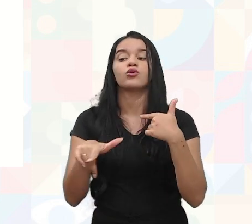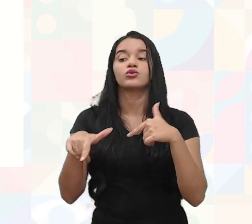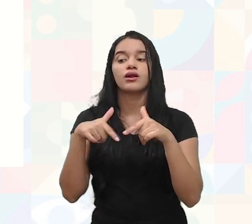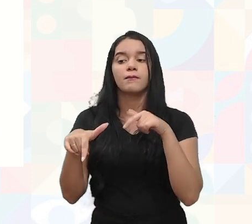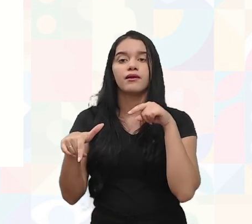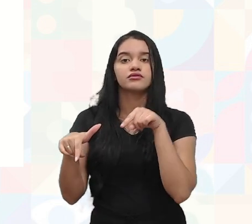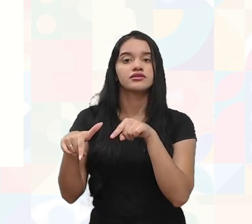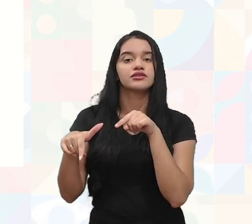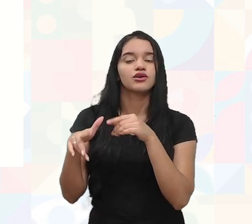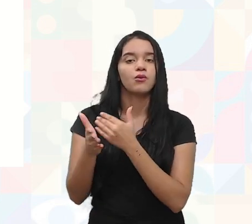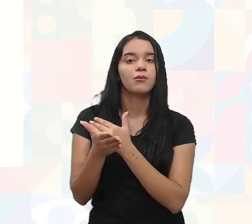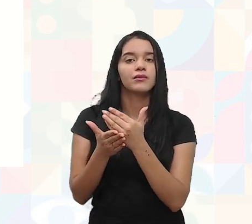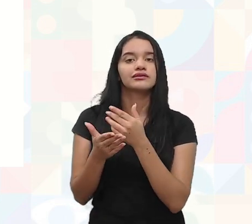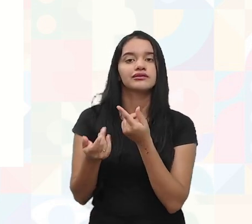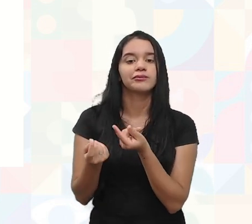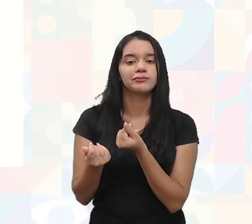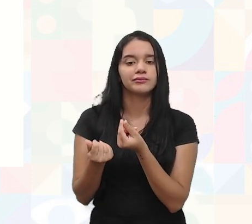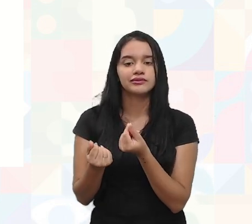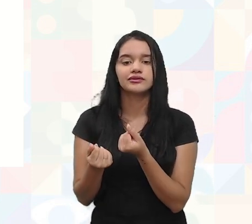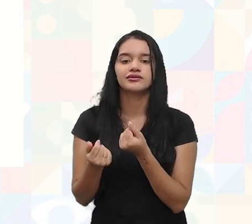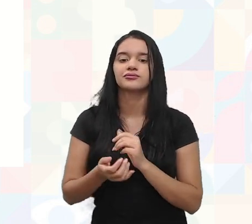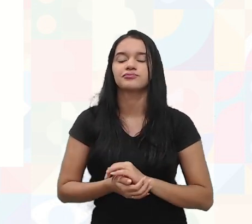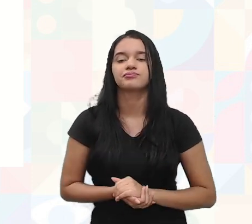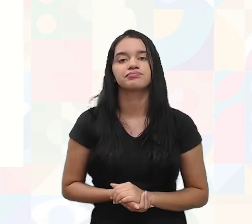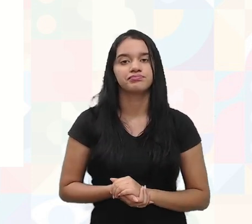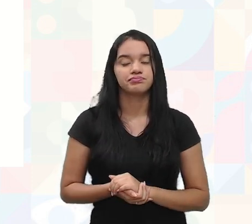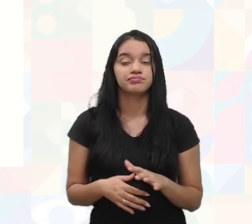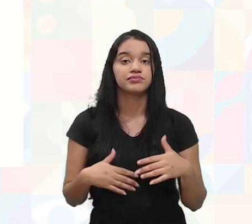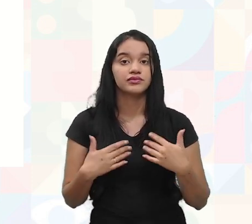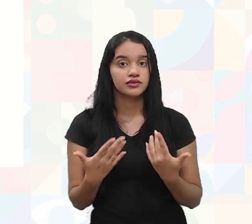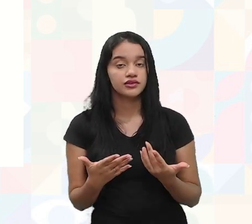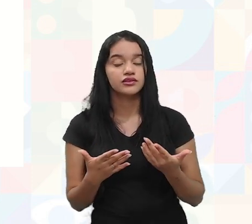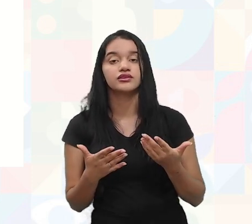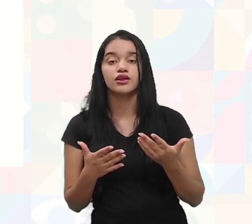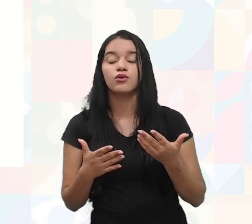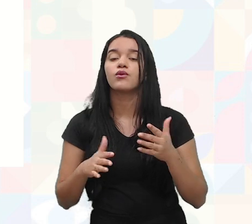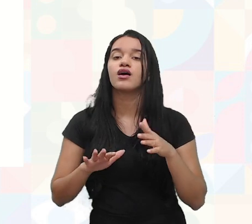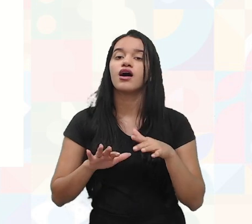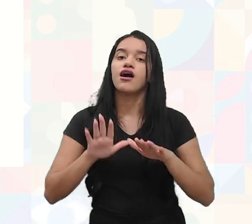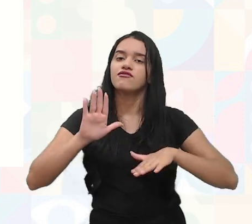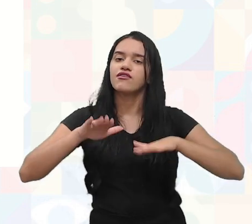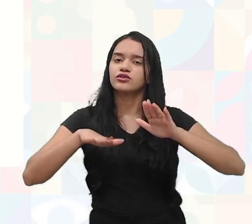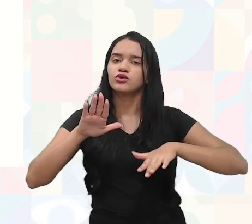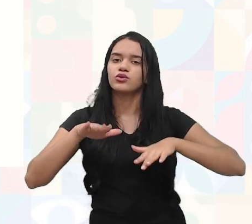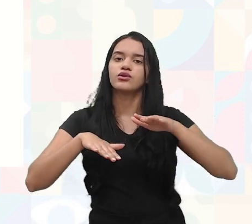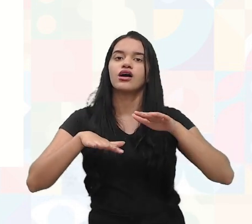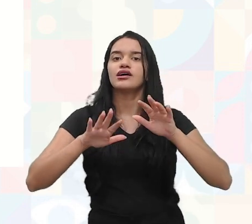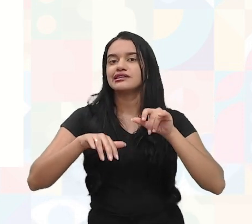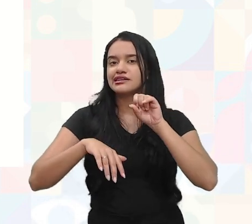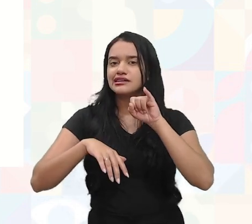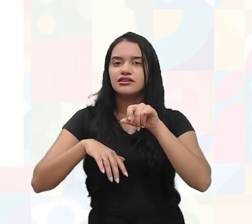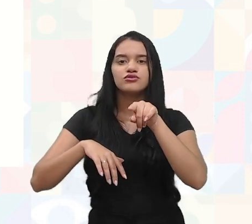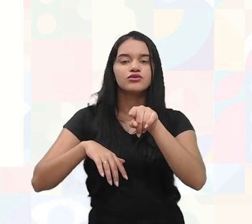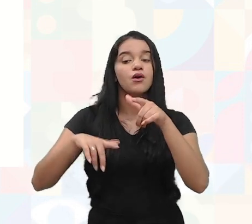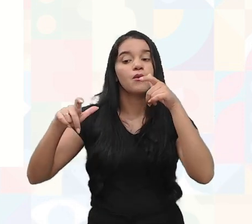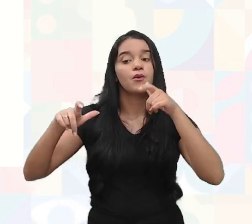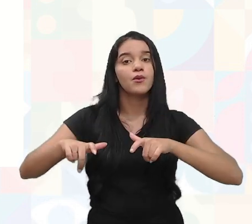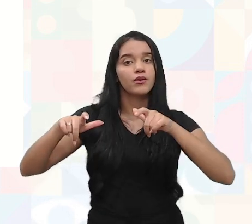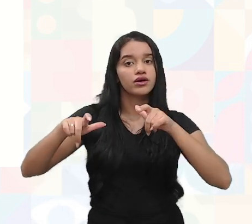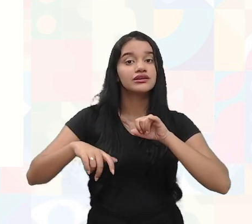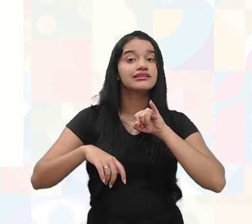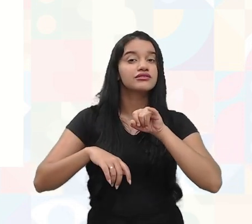certo? Fatores geográficos. Os fatores geográficos eles influenciam porque se você mora em uma cidade